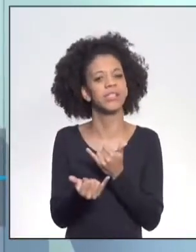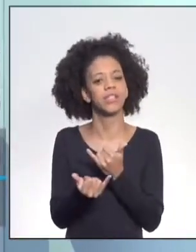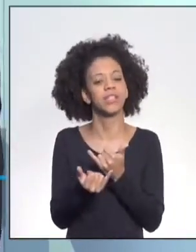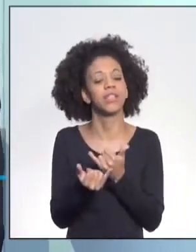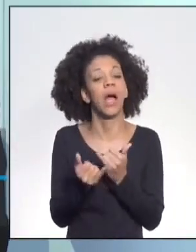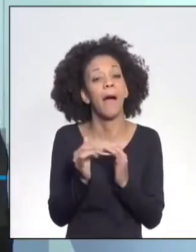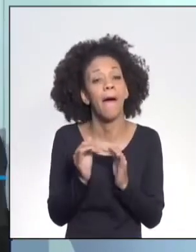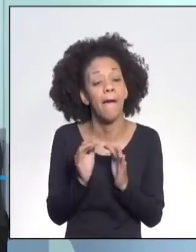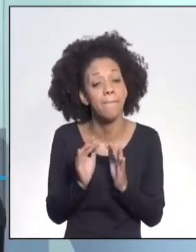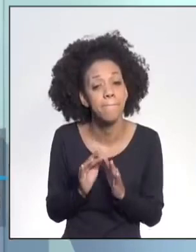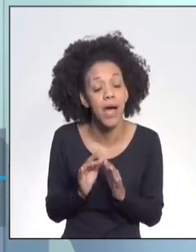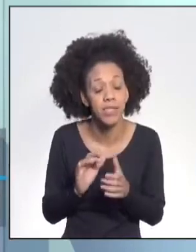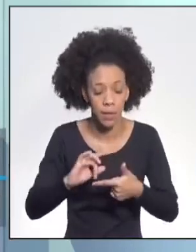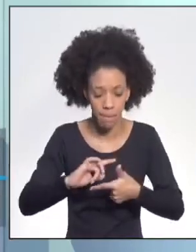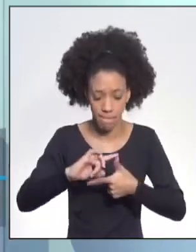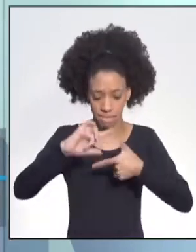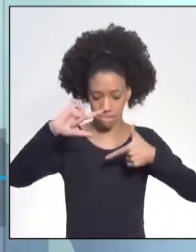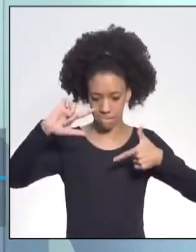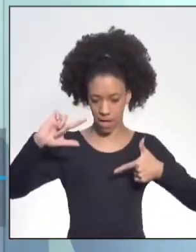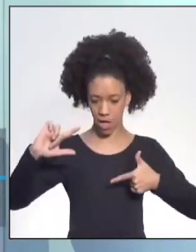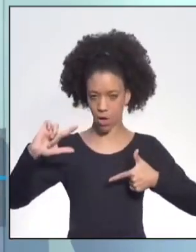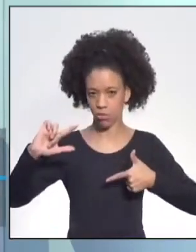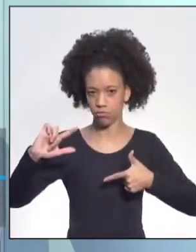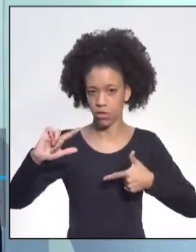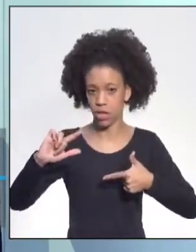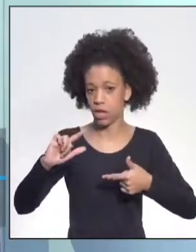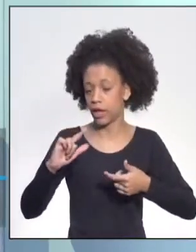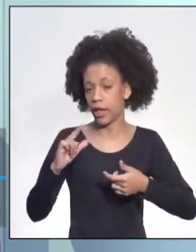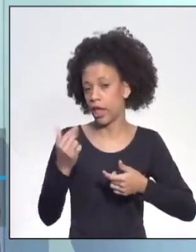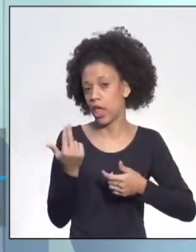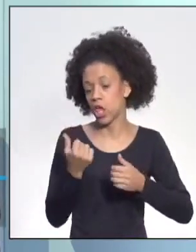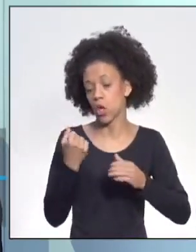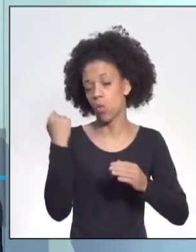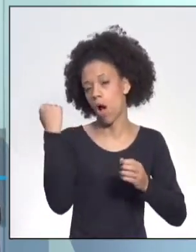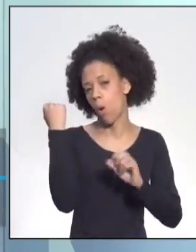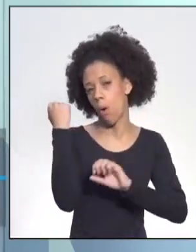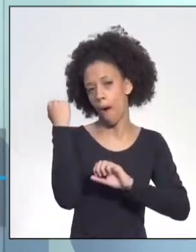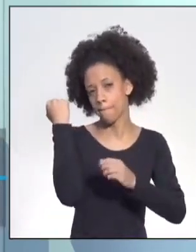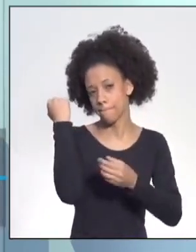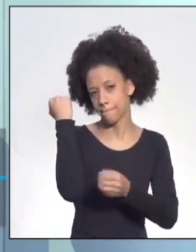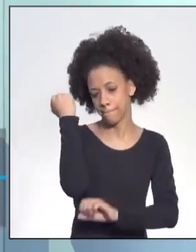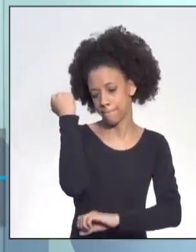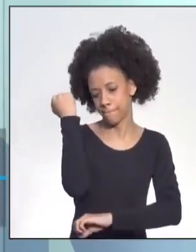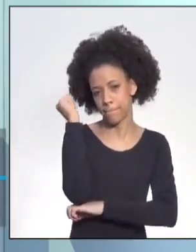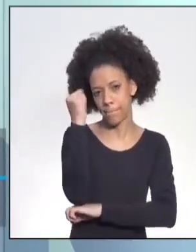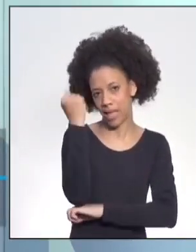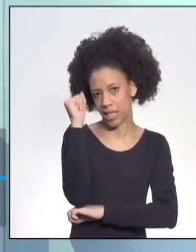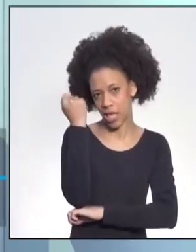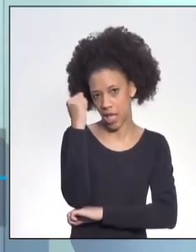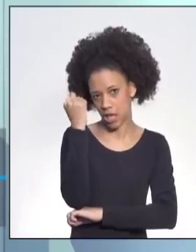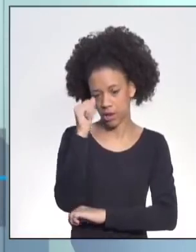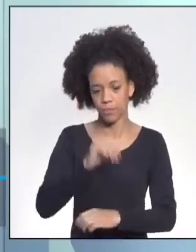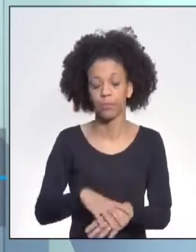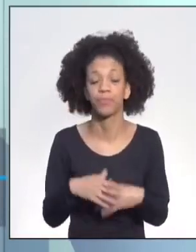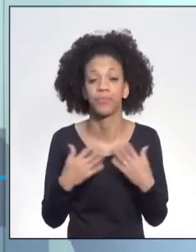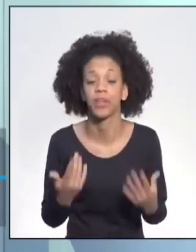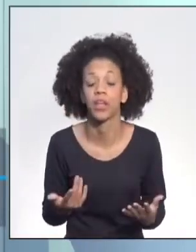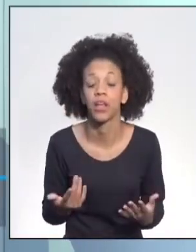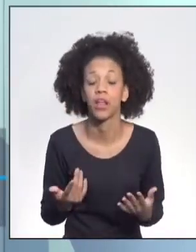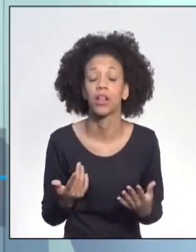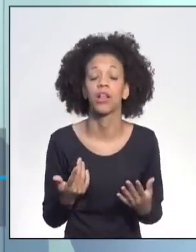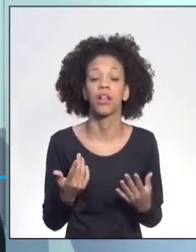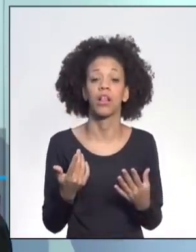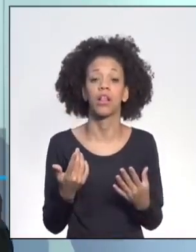que um pouco maior, e feita, claro, de madeira, né, de galhos. E eles faziam um